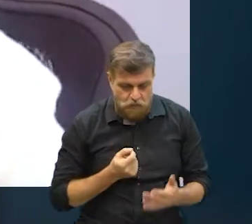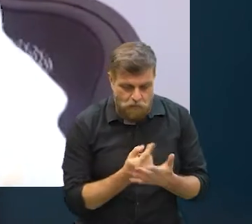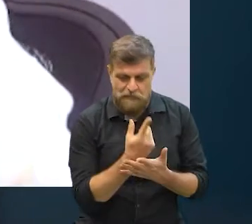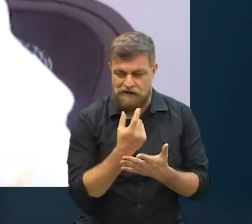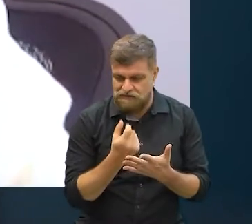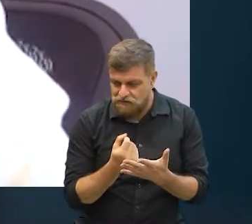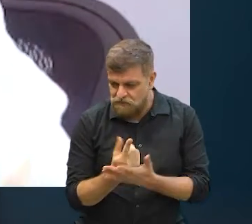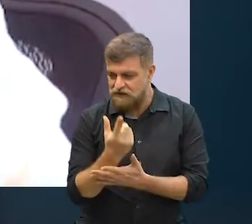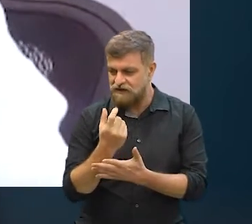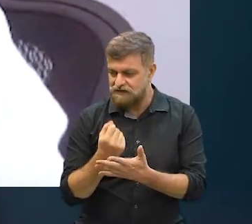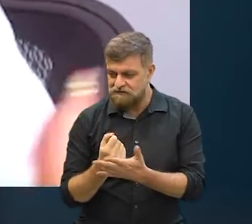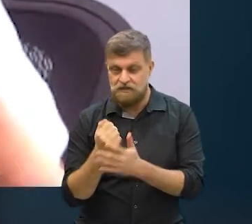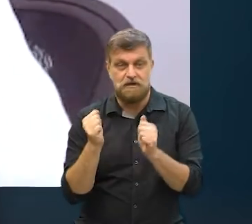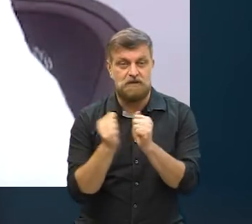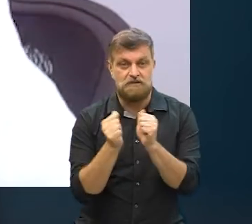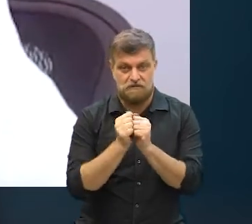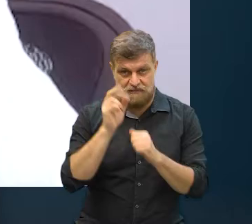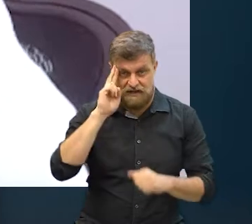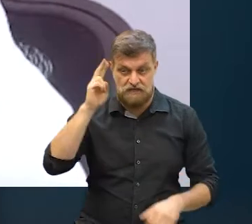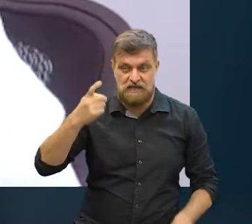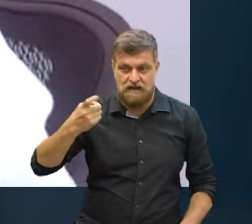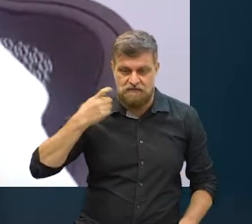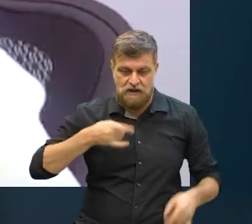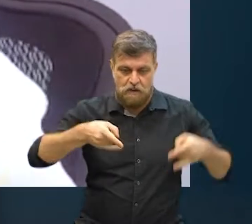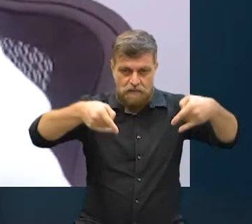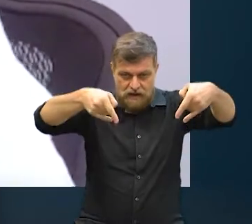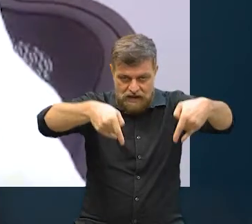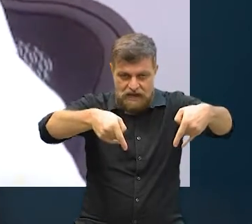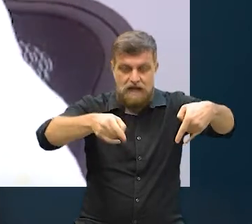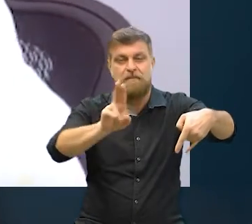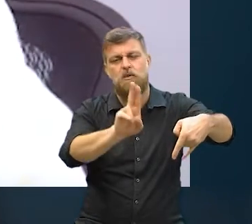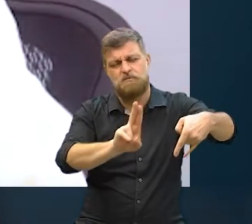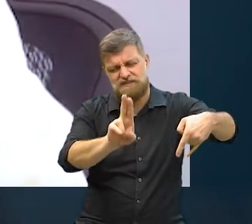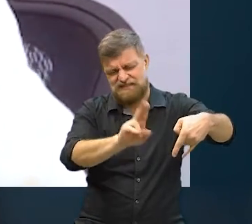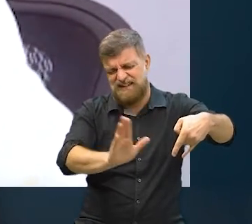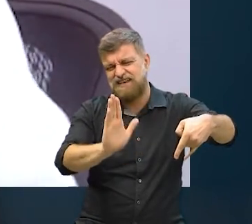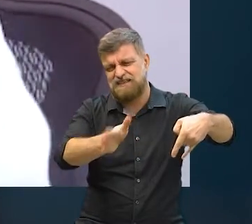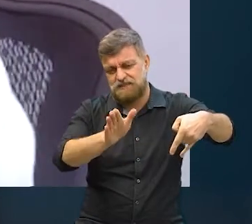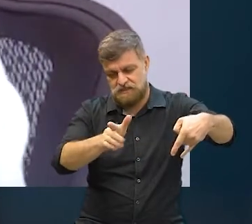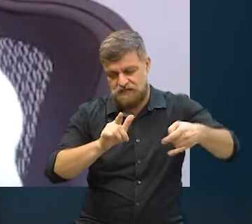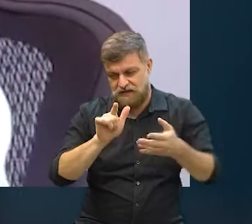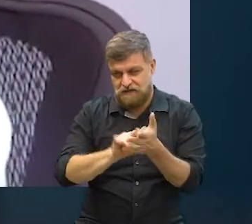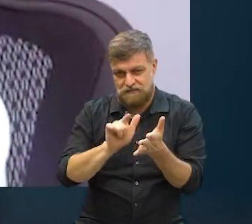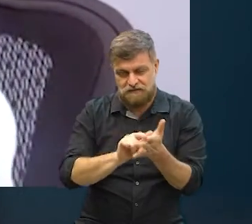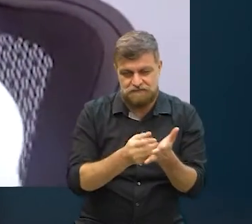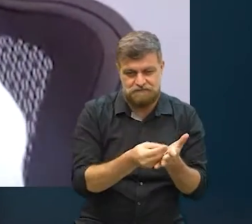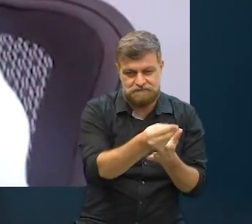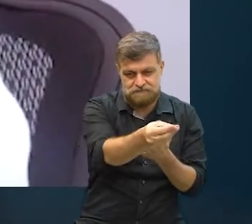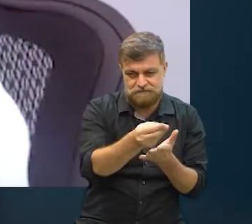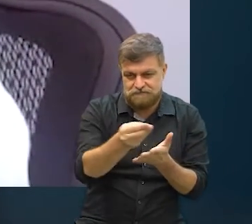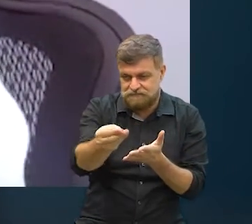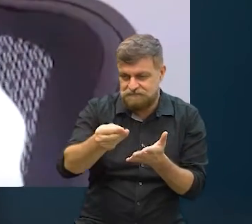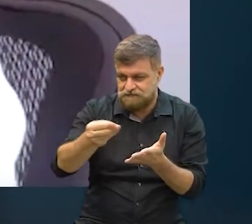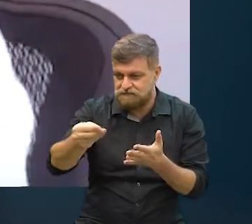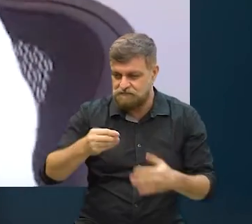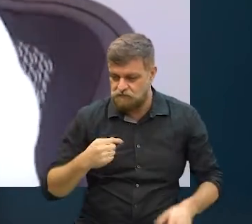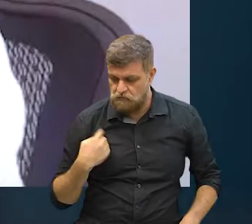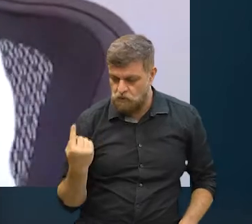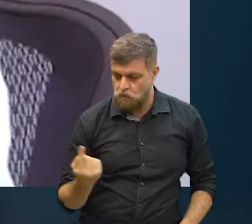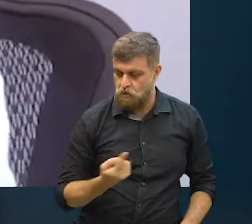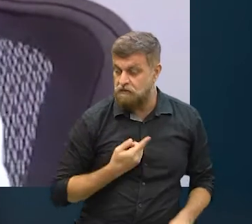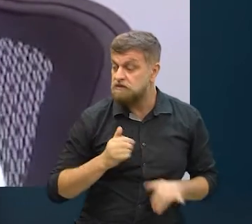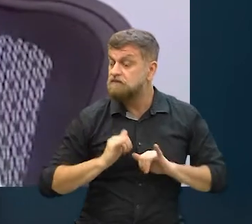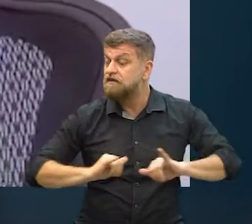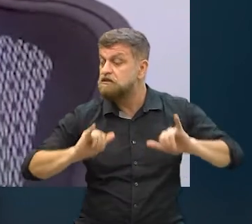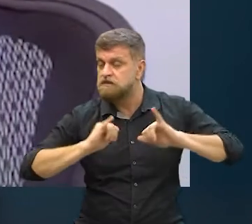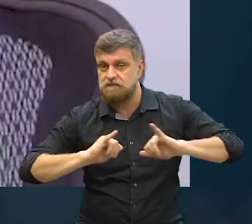montar uma unidade. Fui com a minha ex-chefe, comprei uma maca usada para pôr na clínica, fiz os panfletos e chegou o momento de como